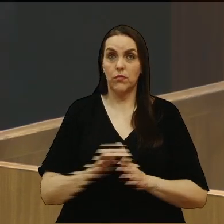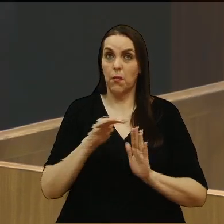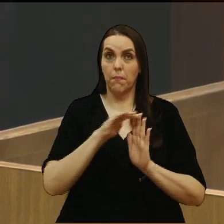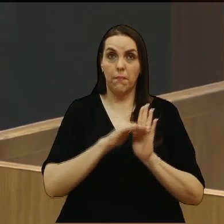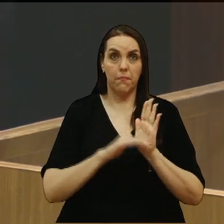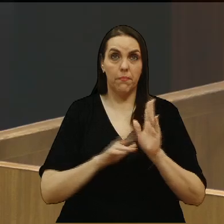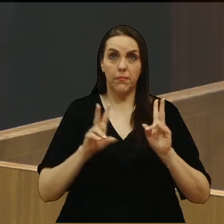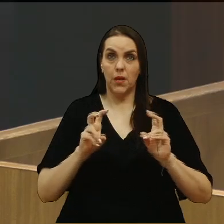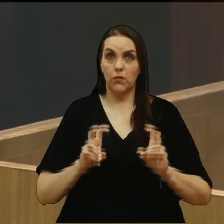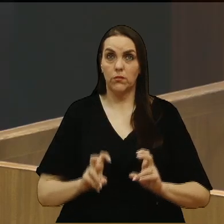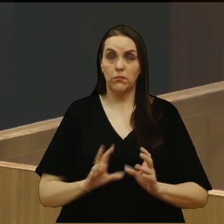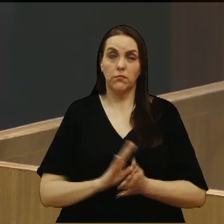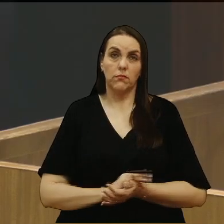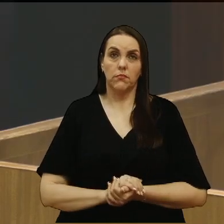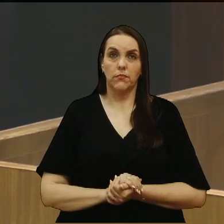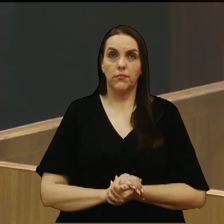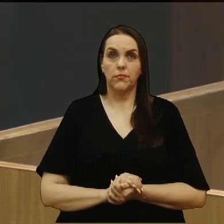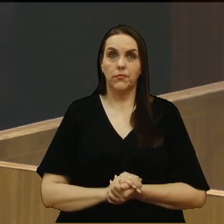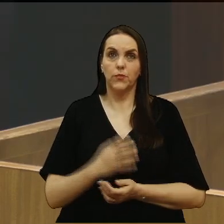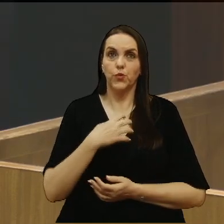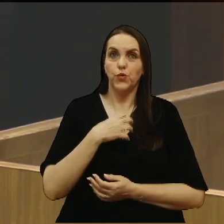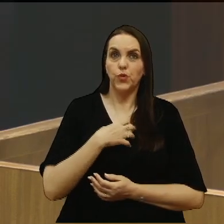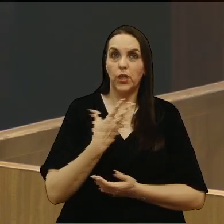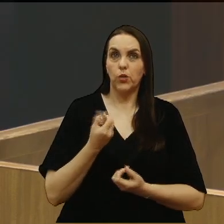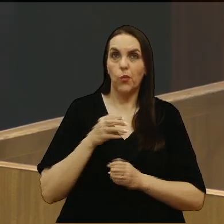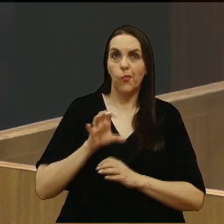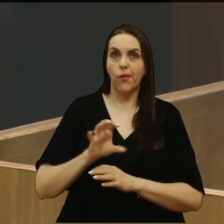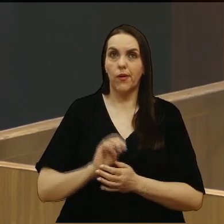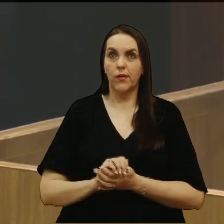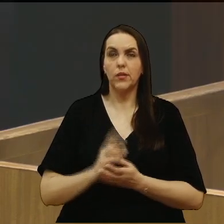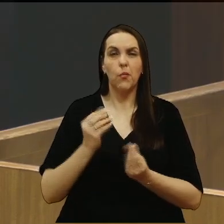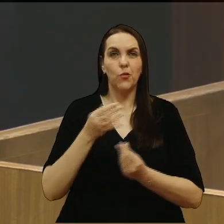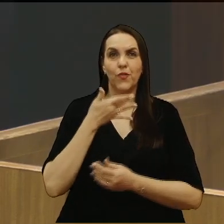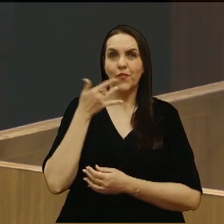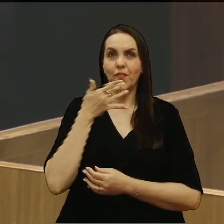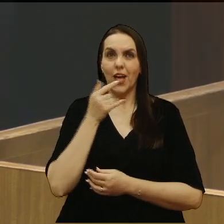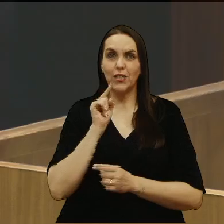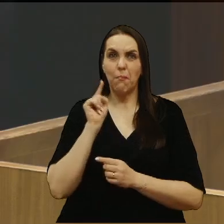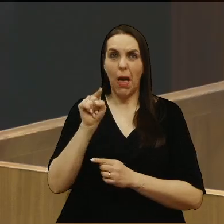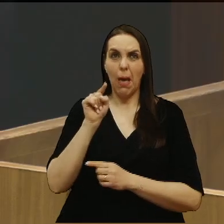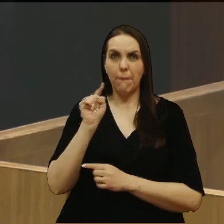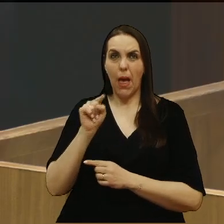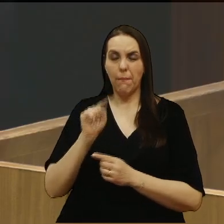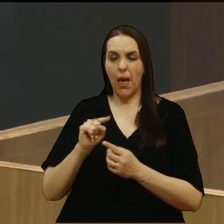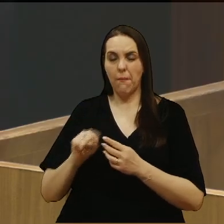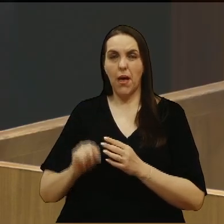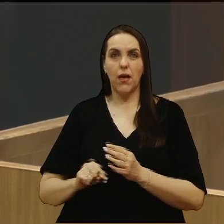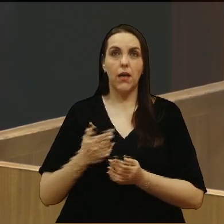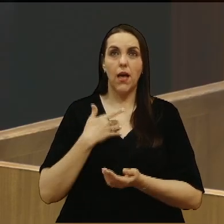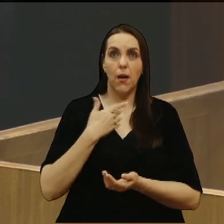pautas, da forma como for. Então, é muito fácil chegar aqui, apontar o dedo, se achar o bom,